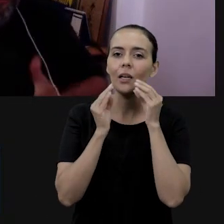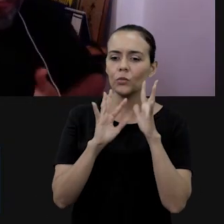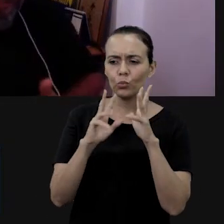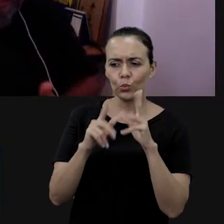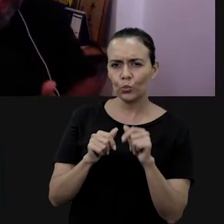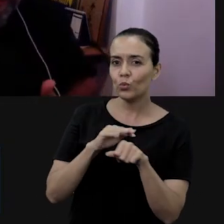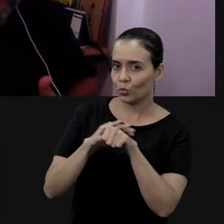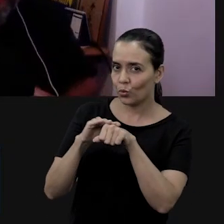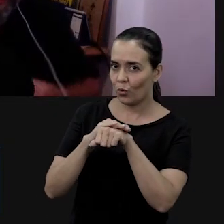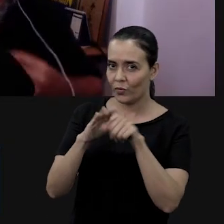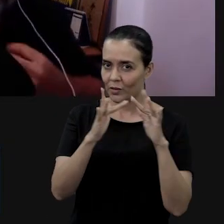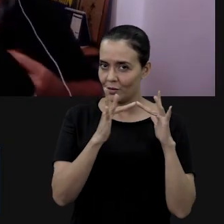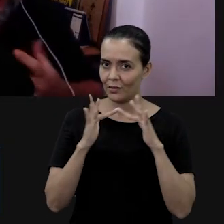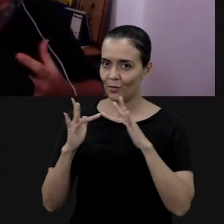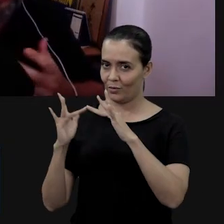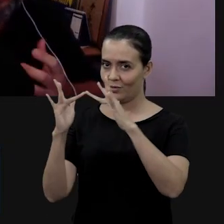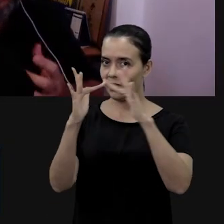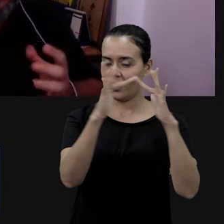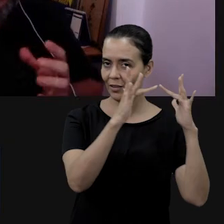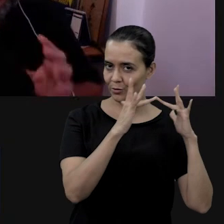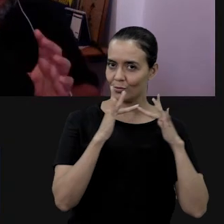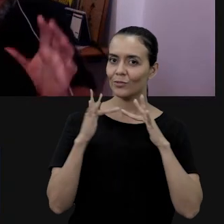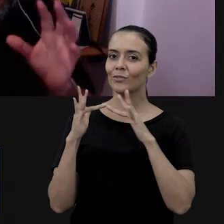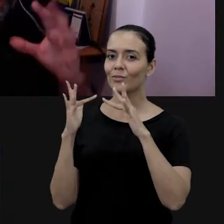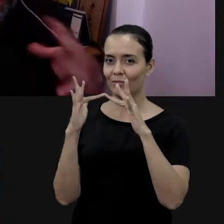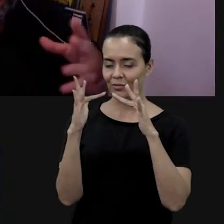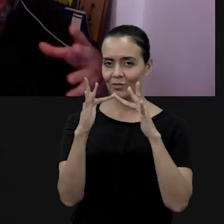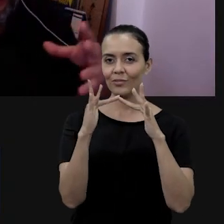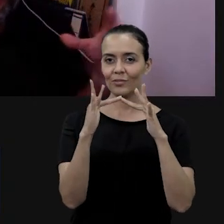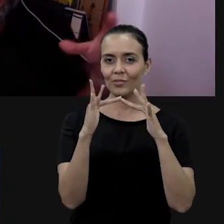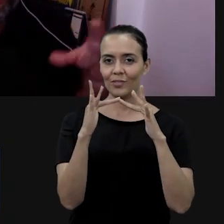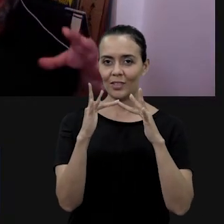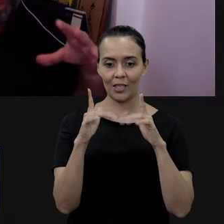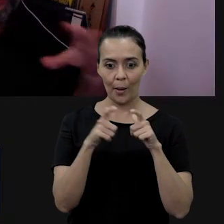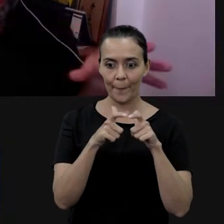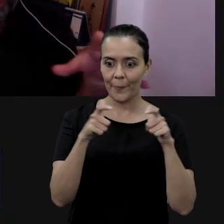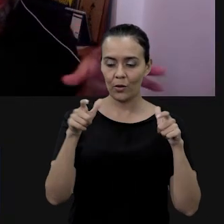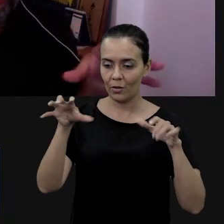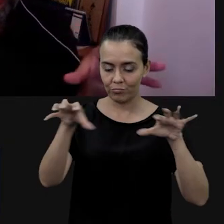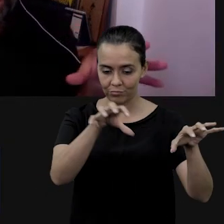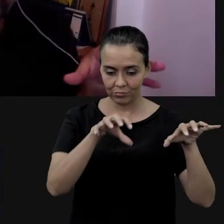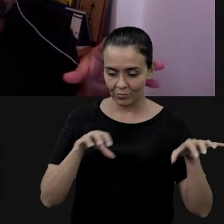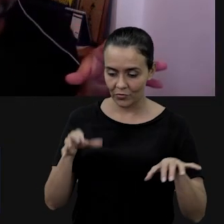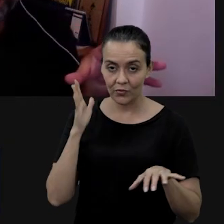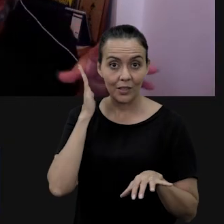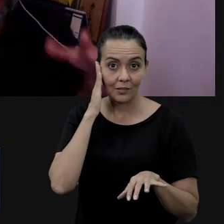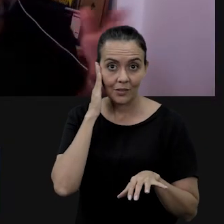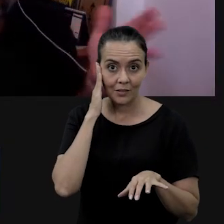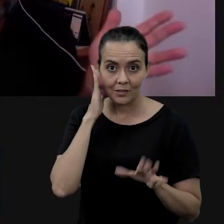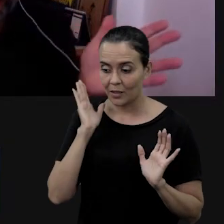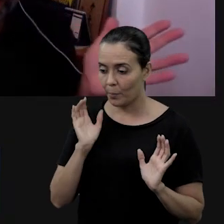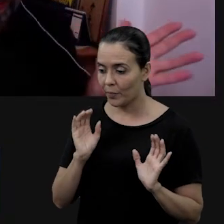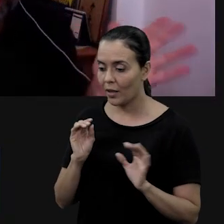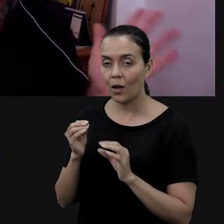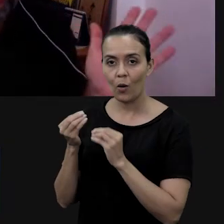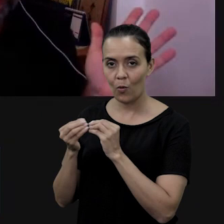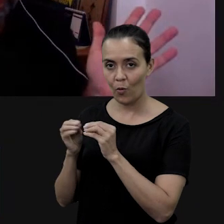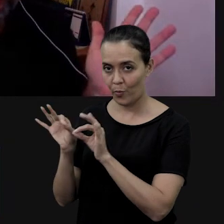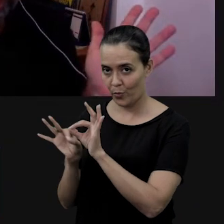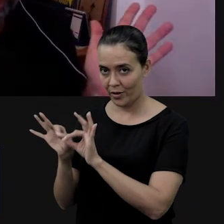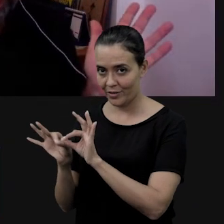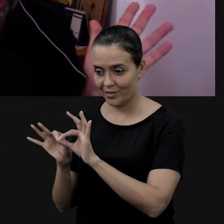do figurino, da pessoa, a maquiagem. Então, o departamento de áudio ele se relaciona com a maioria